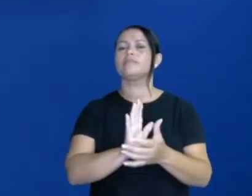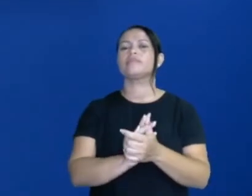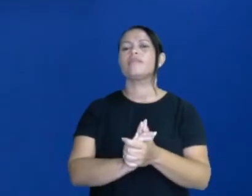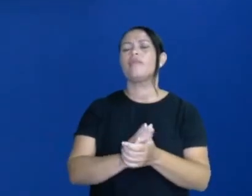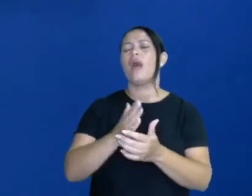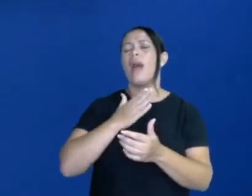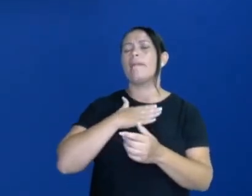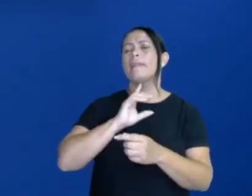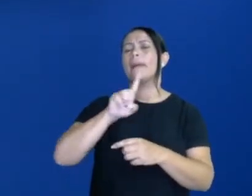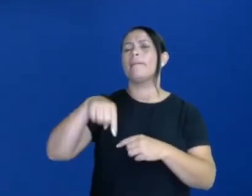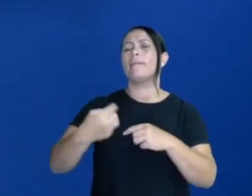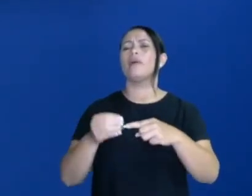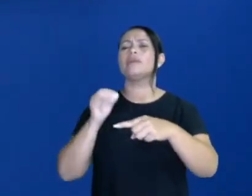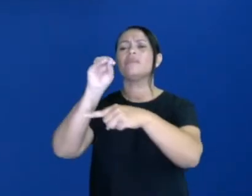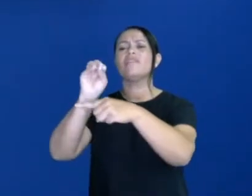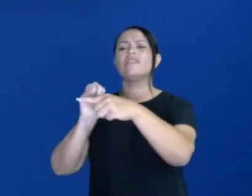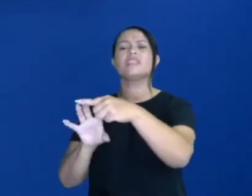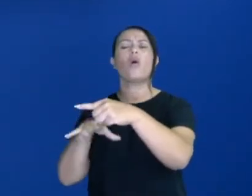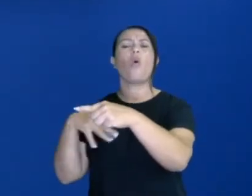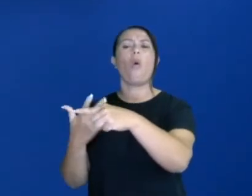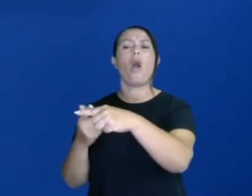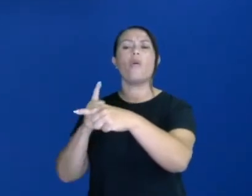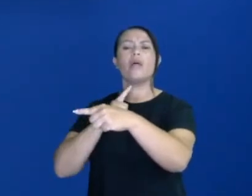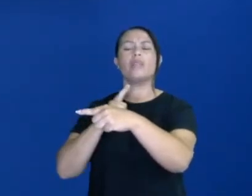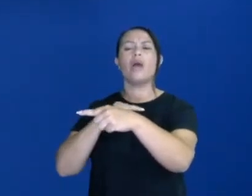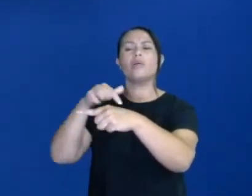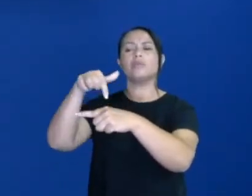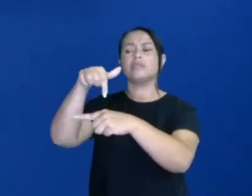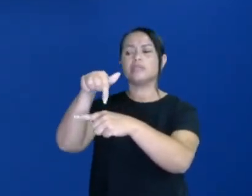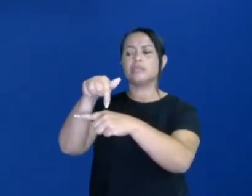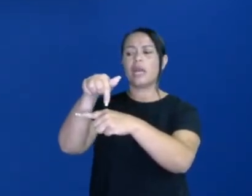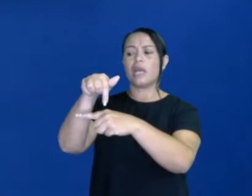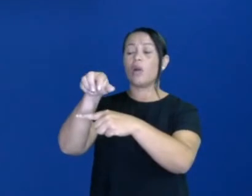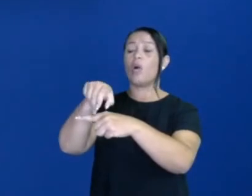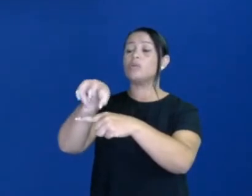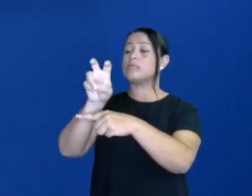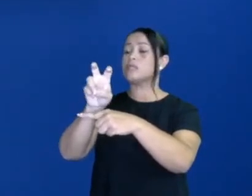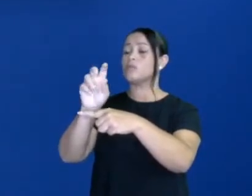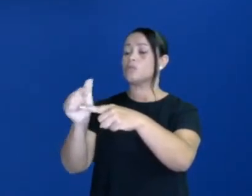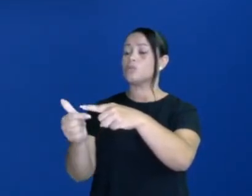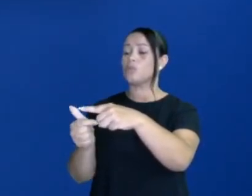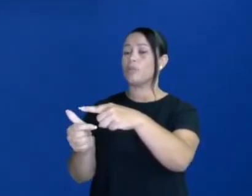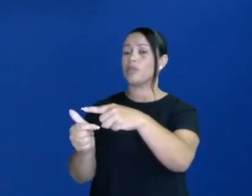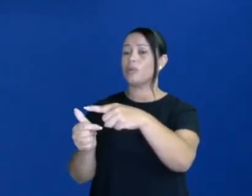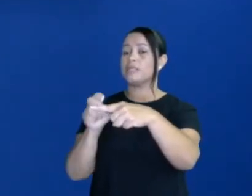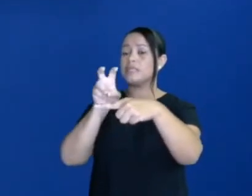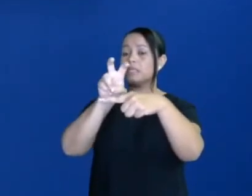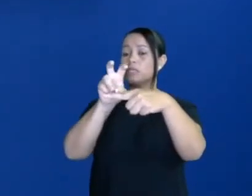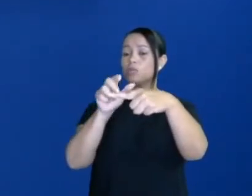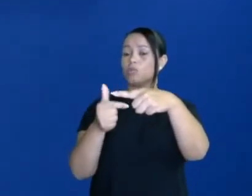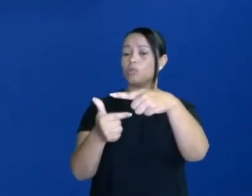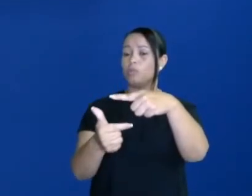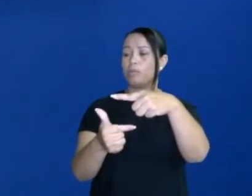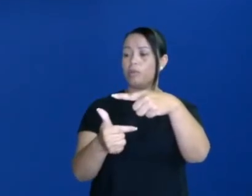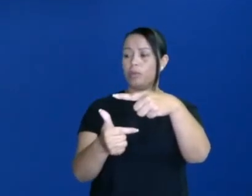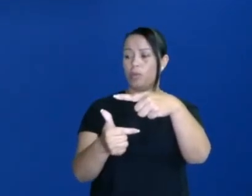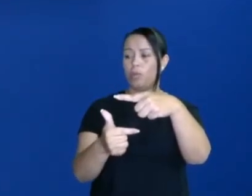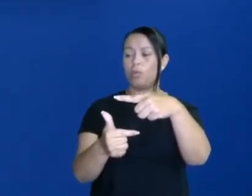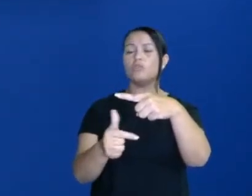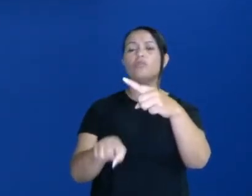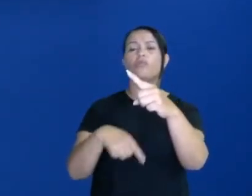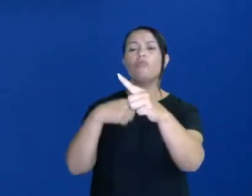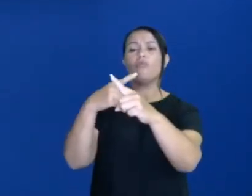A minha próxima fração que ele quer, eu peguei 7 sobre 3, então agora eu vou pegar quem? 5 sobre 2, ó. Então, 5 sobre 2,